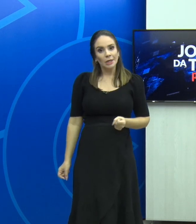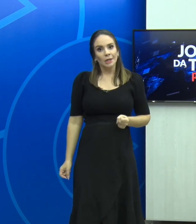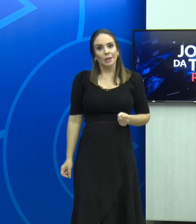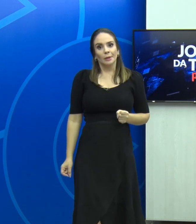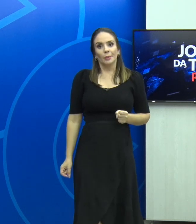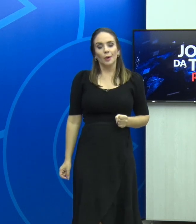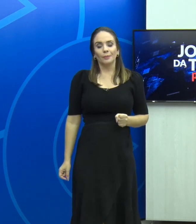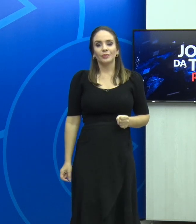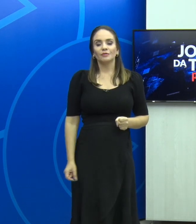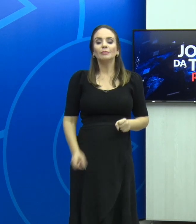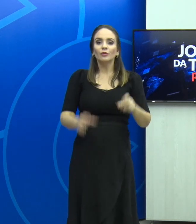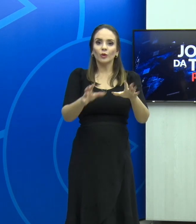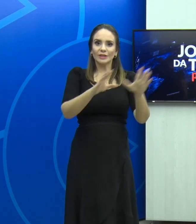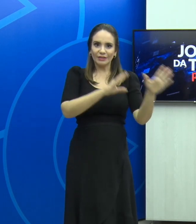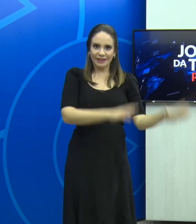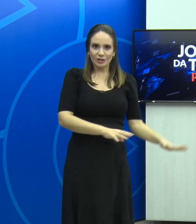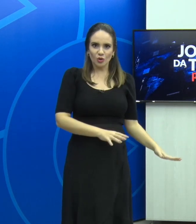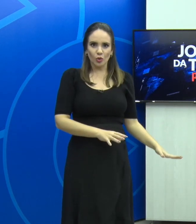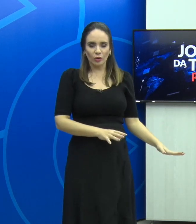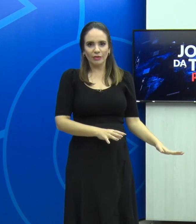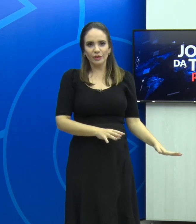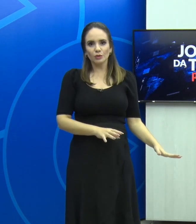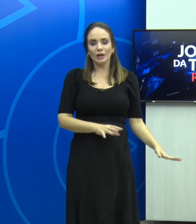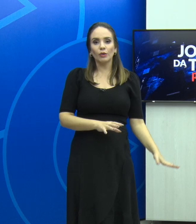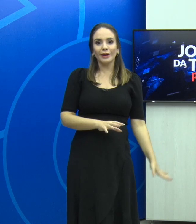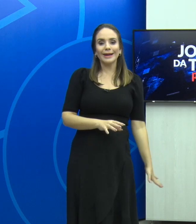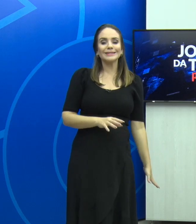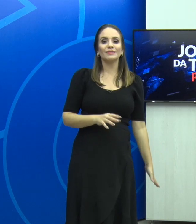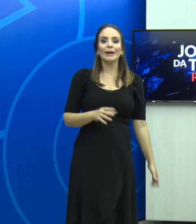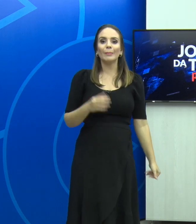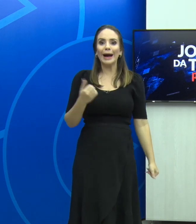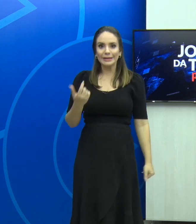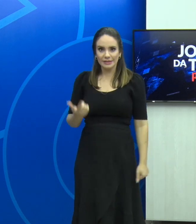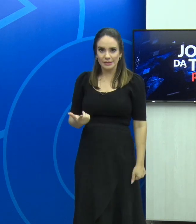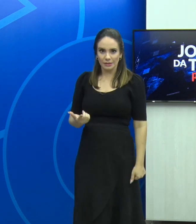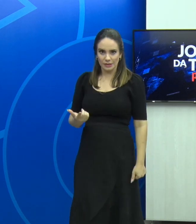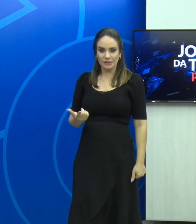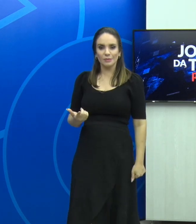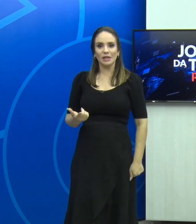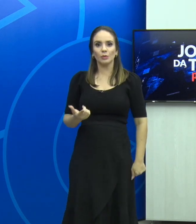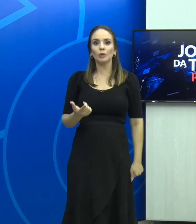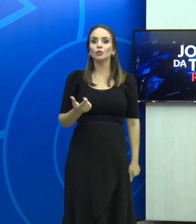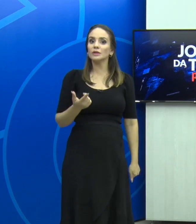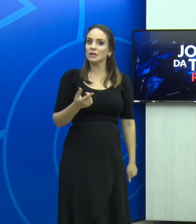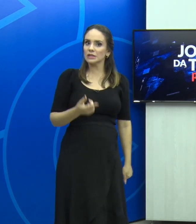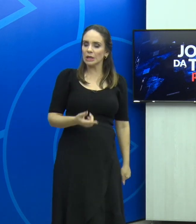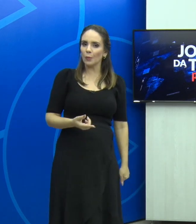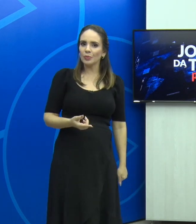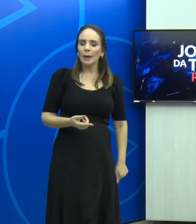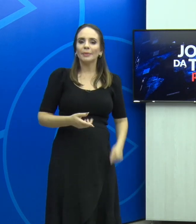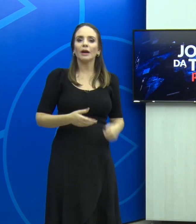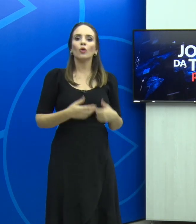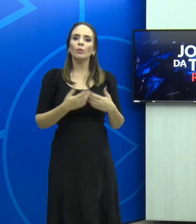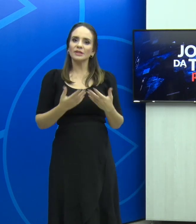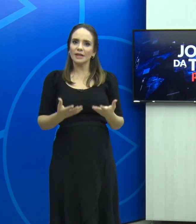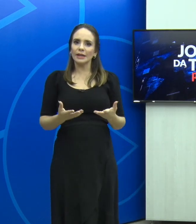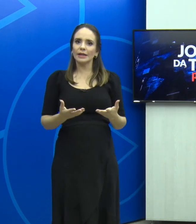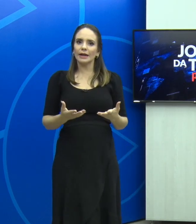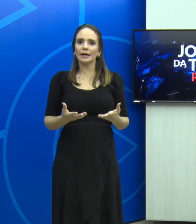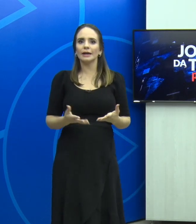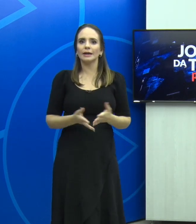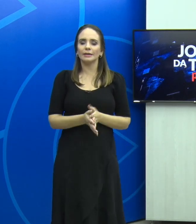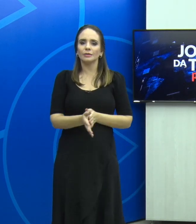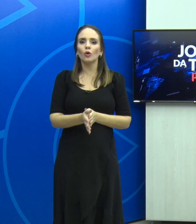aegypti bom vamos voltar a falar de coronavírus agora as farmácias receberam autorização para